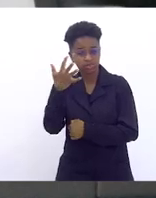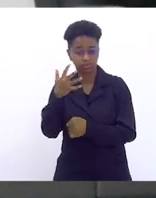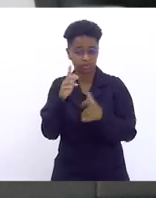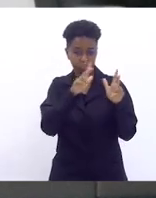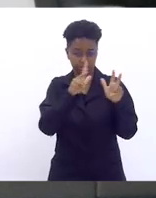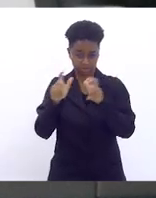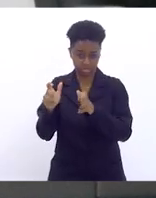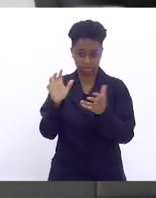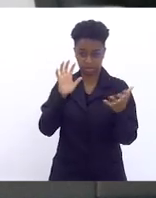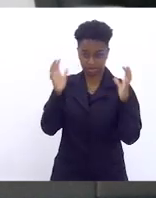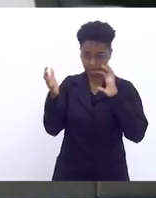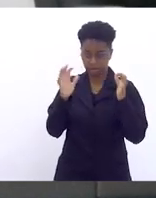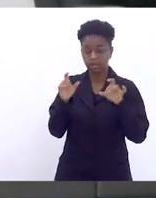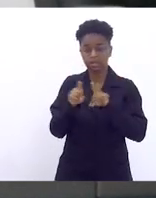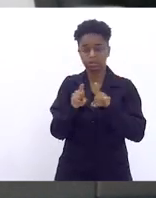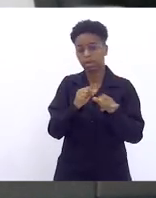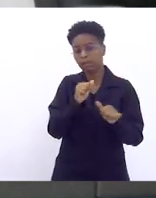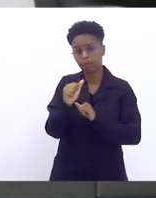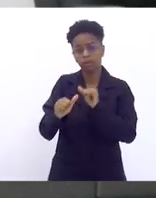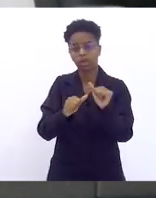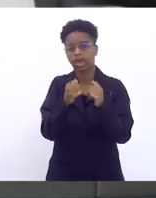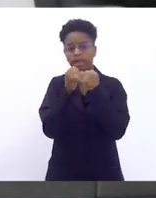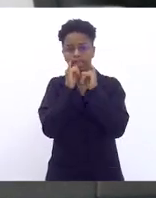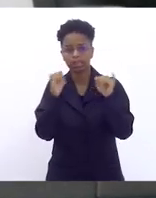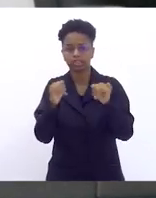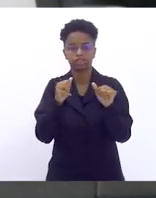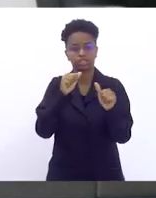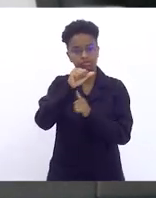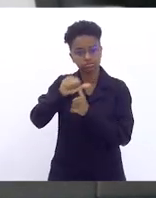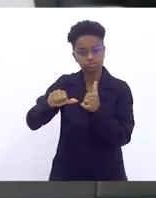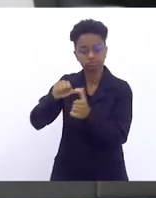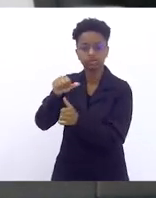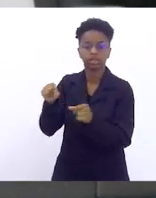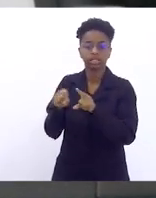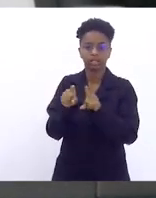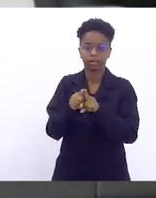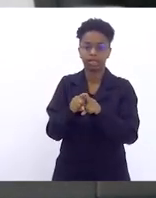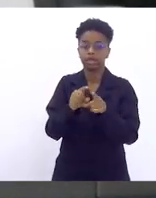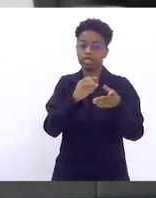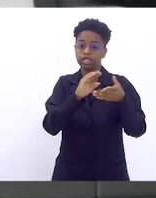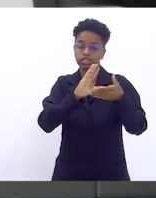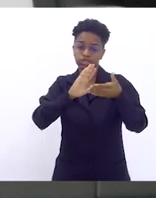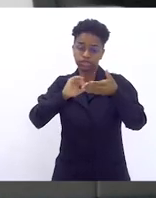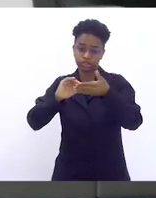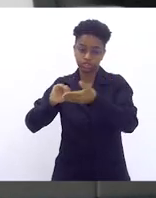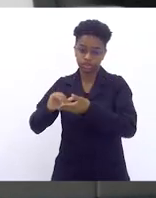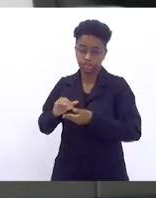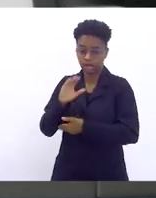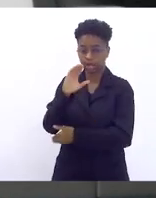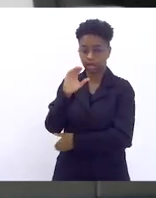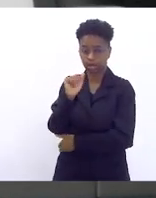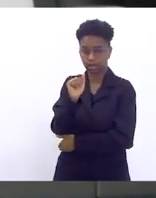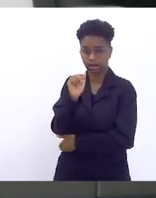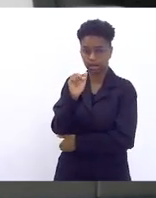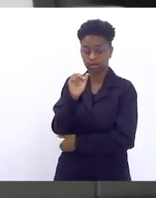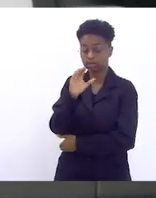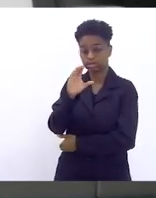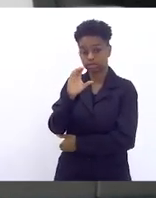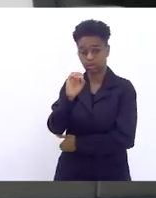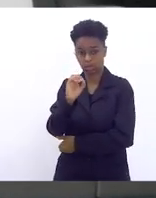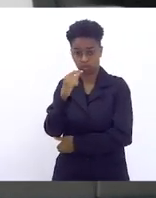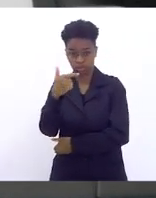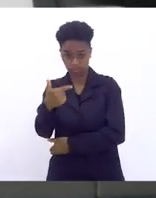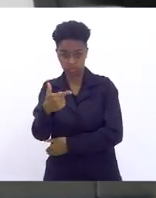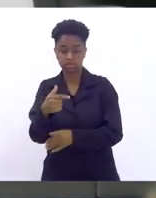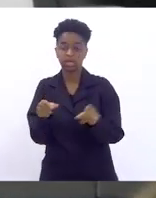a mudança para energia renovável a descarbonização da economia as empresas hoje já adotam